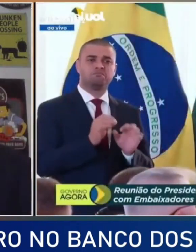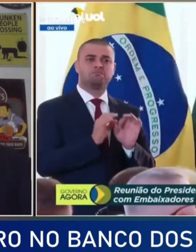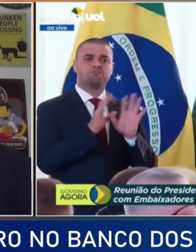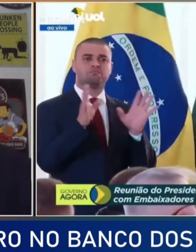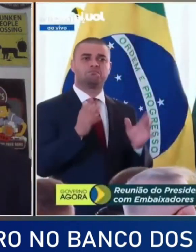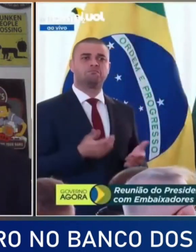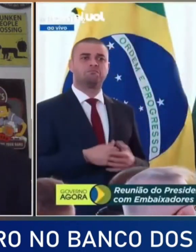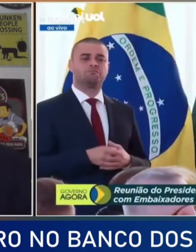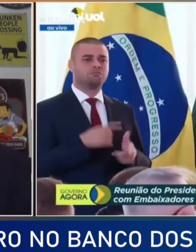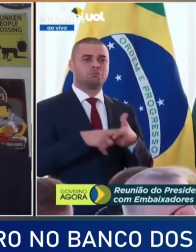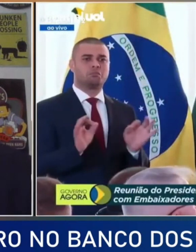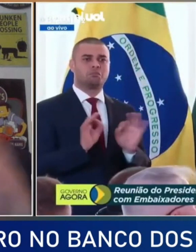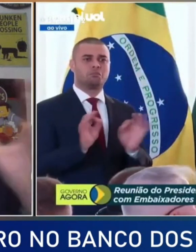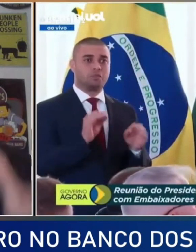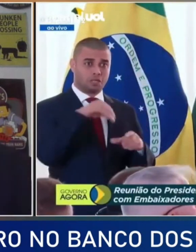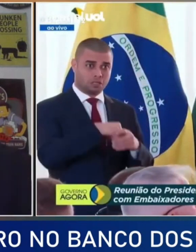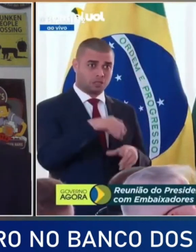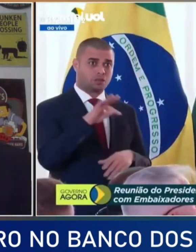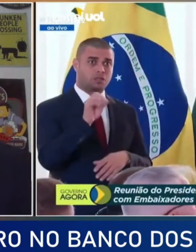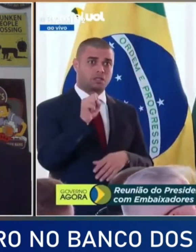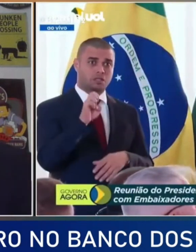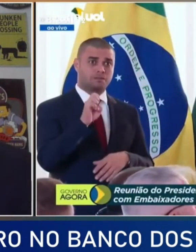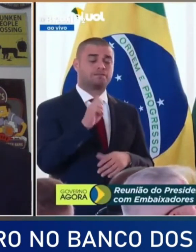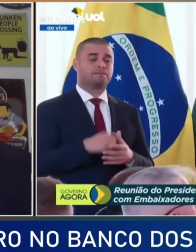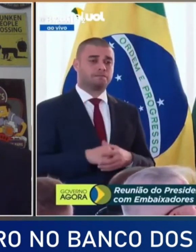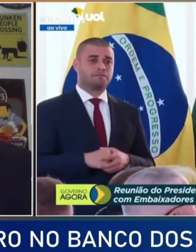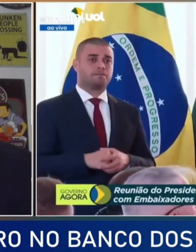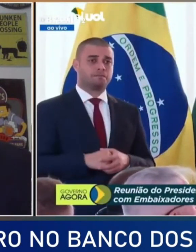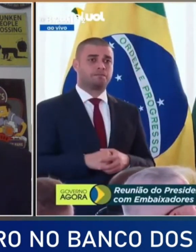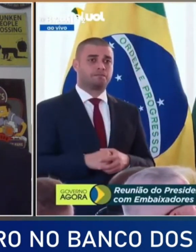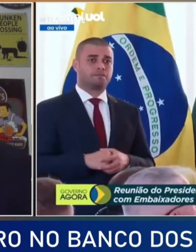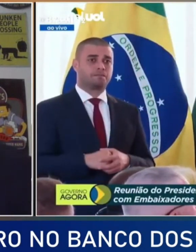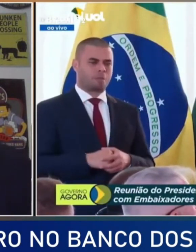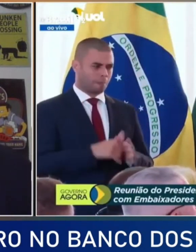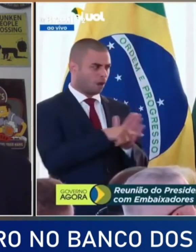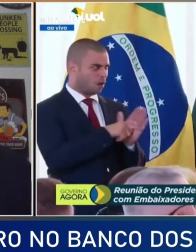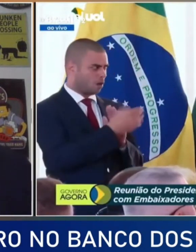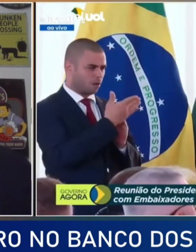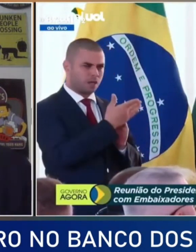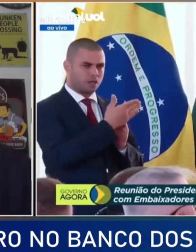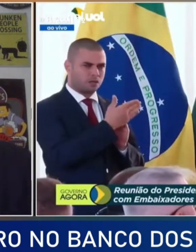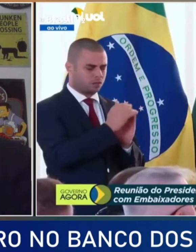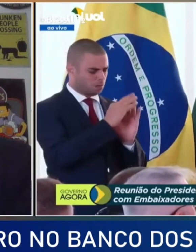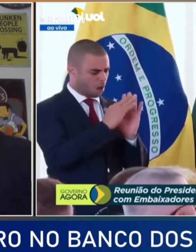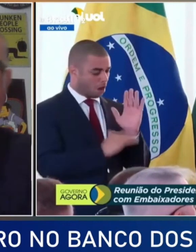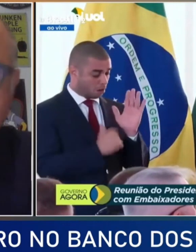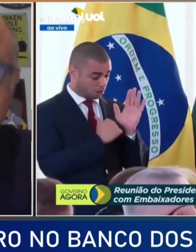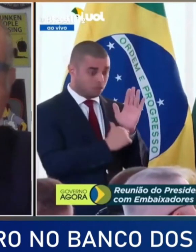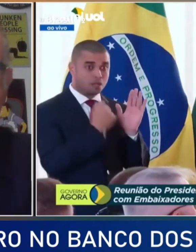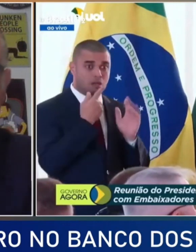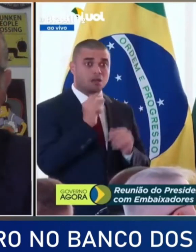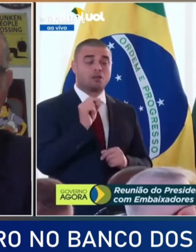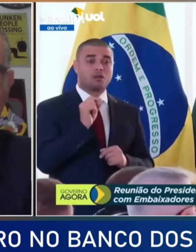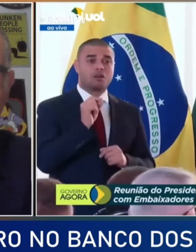conjunto de ações do abuso de poder econômico e político do Bolsonaro na eleição. Porque há um